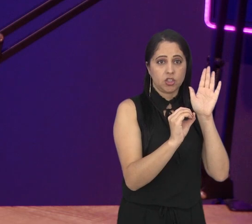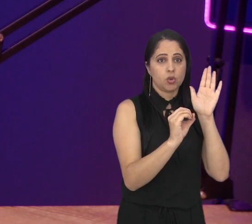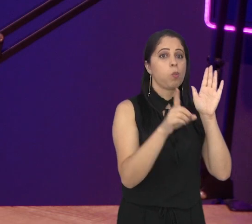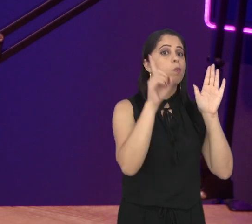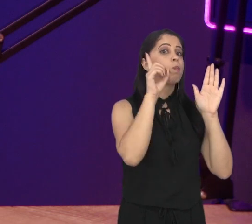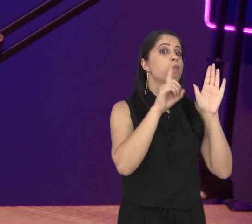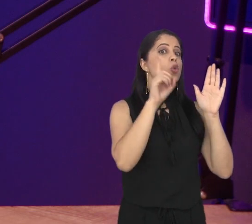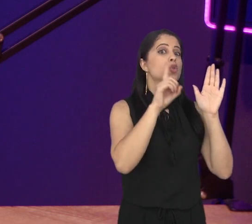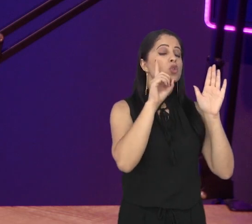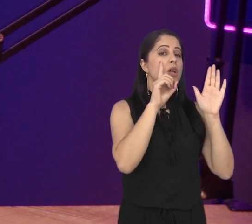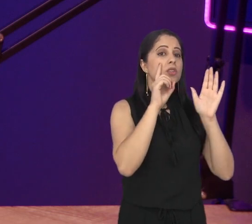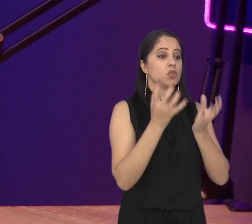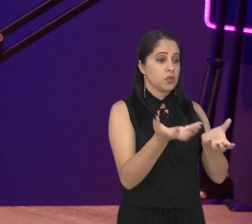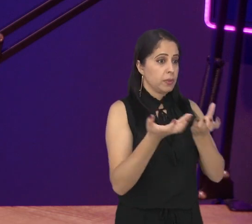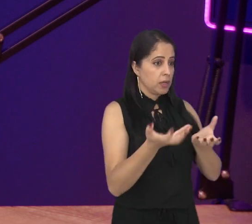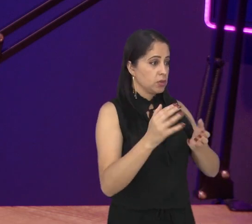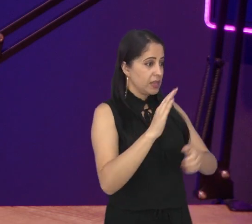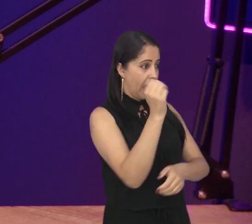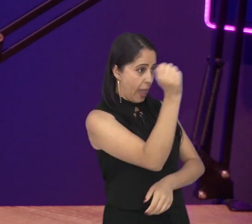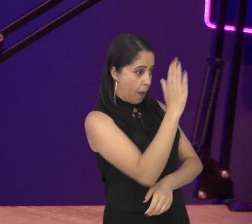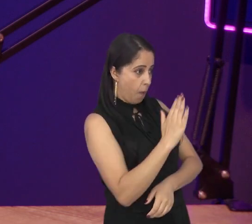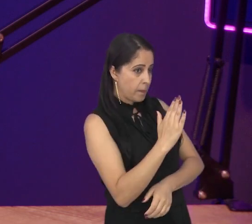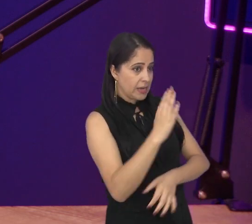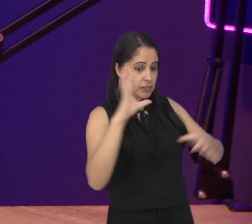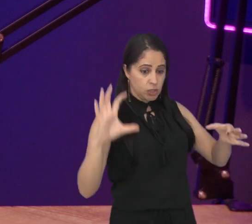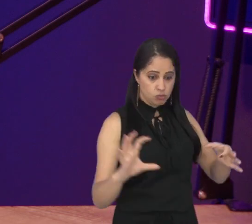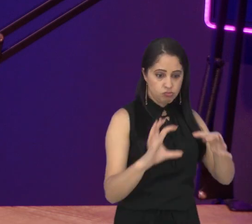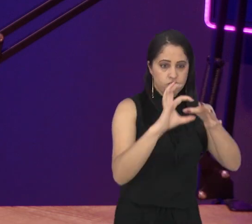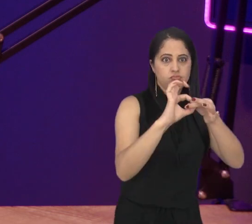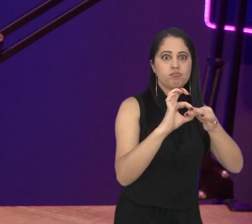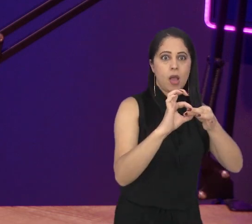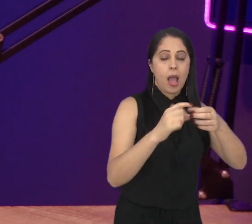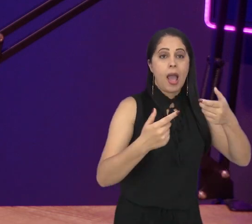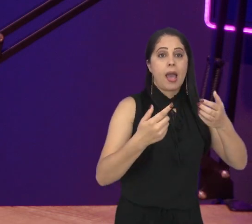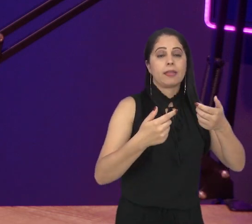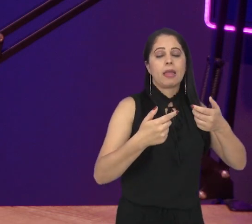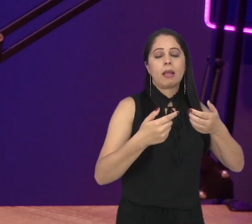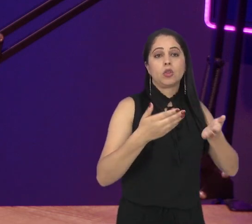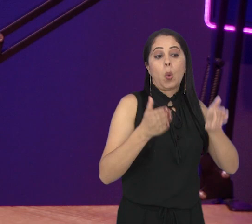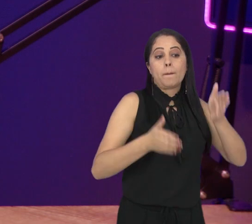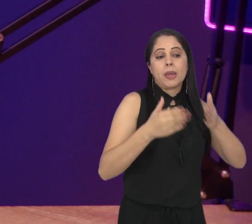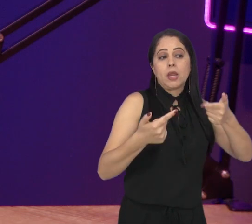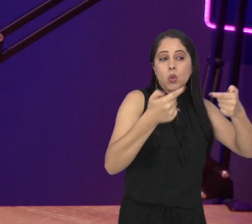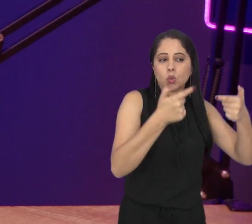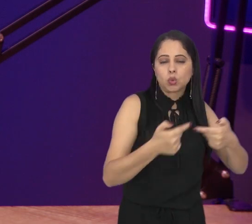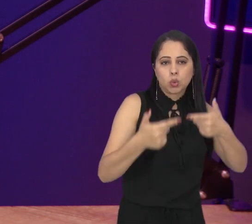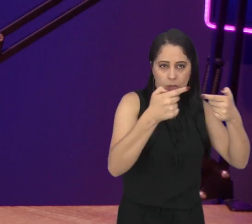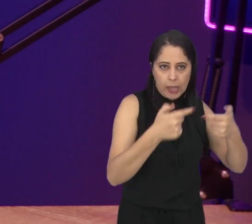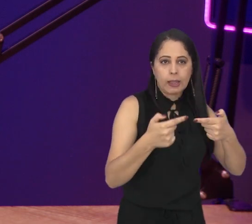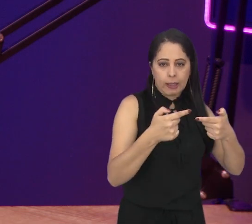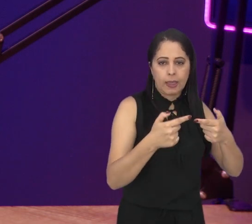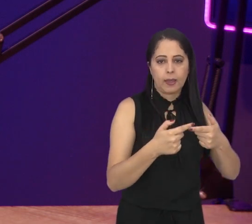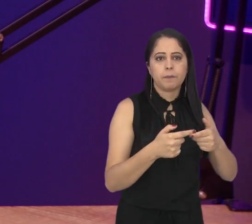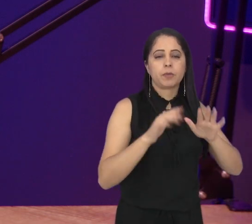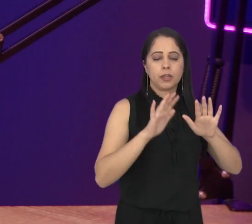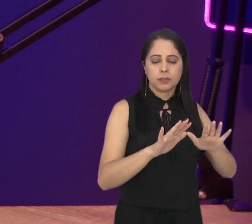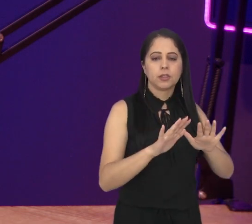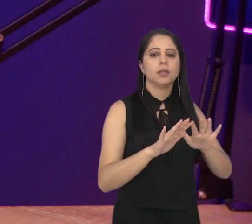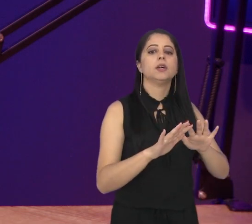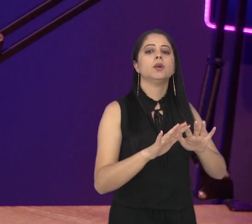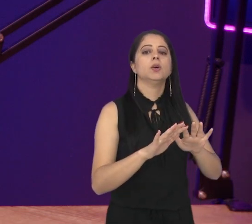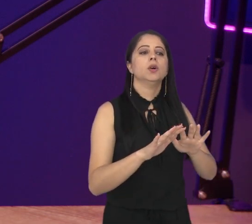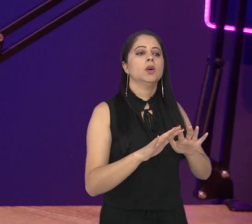a gente, né, os Estados Unidos queria o Brasil como aliado durante a Segunda Guerra, então muito se foi feito através da